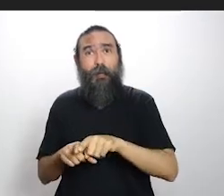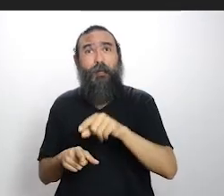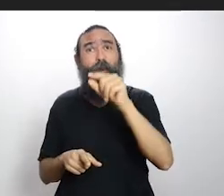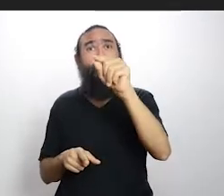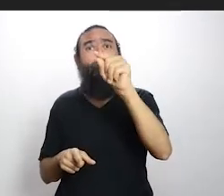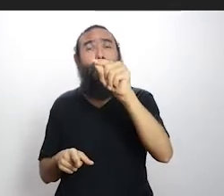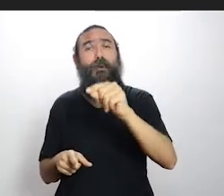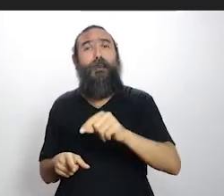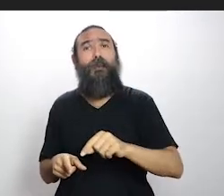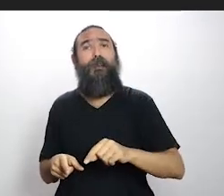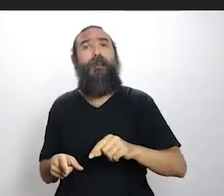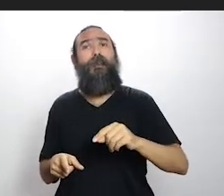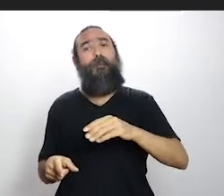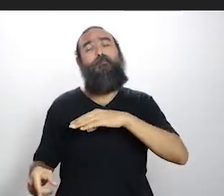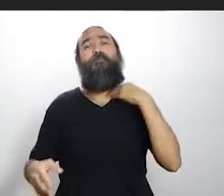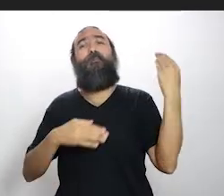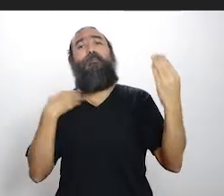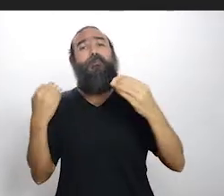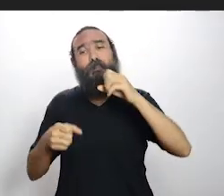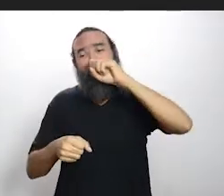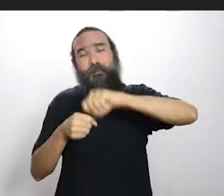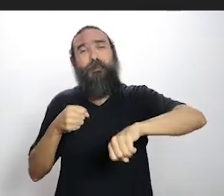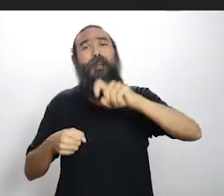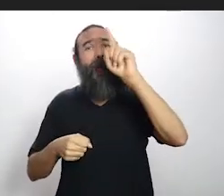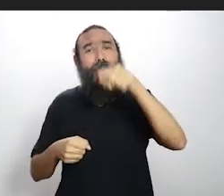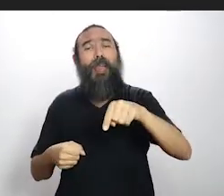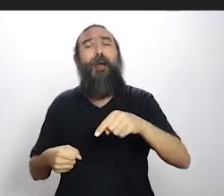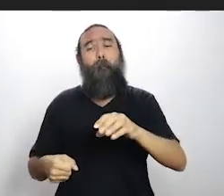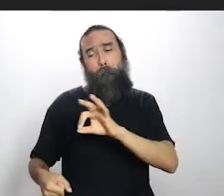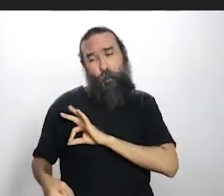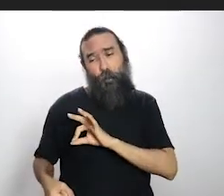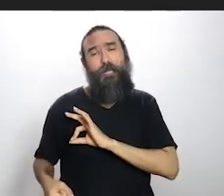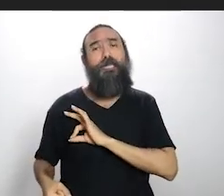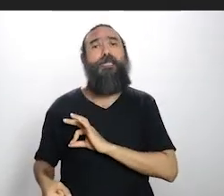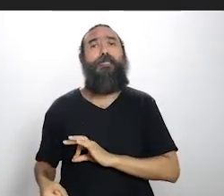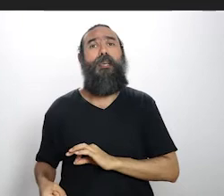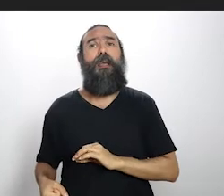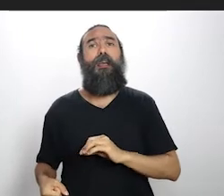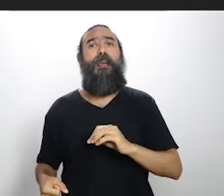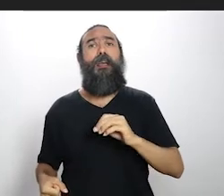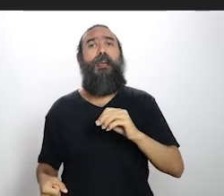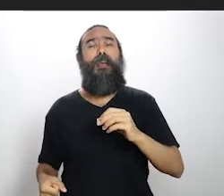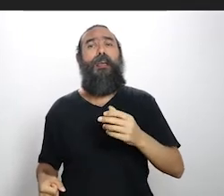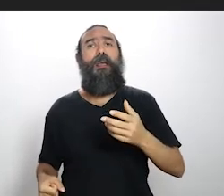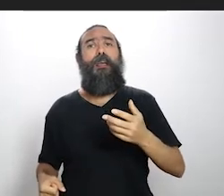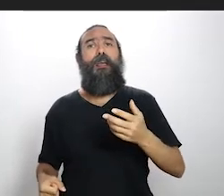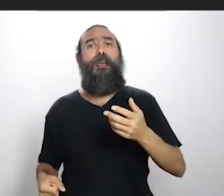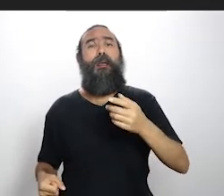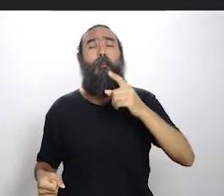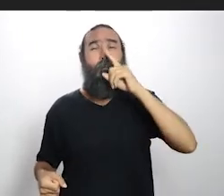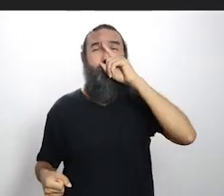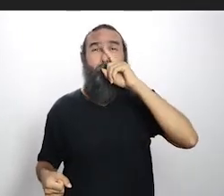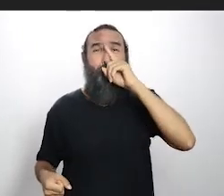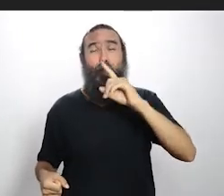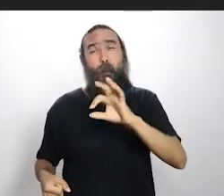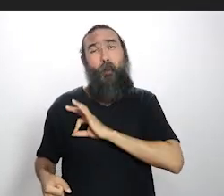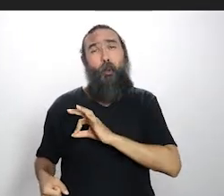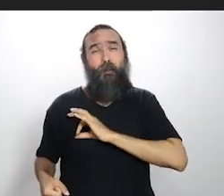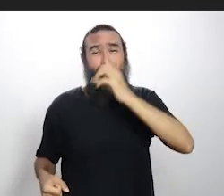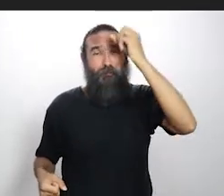pelas polícias e pela violência generalizada no nosso país. Então, nós temos um genocídio direto a partir da